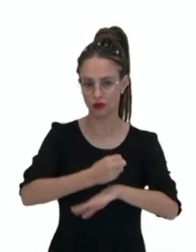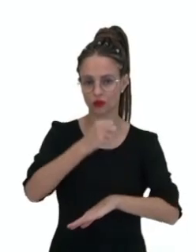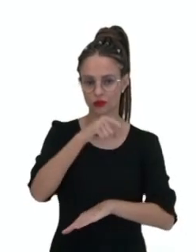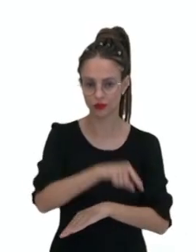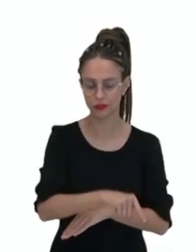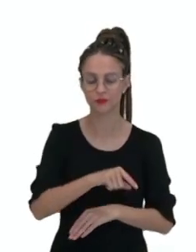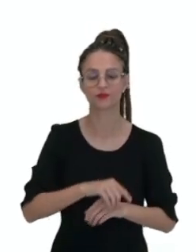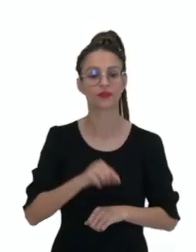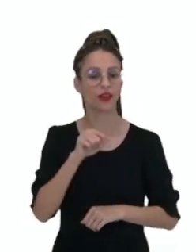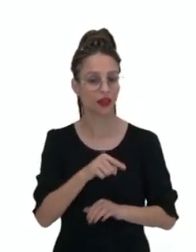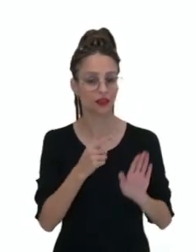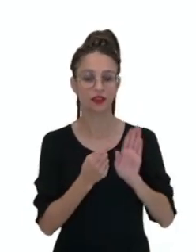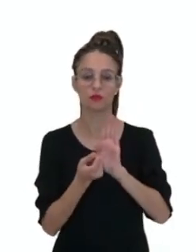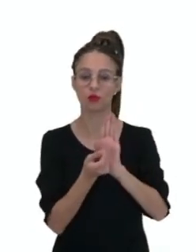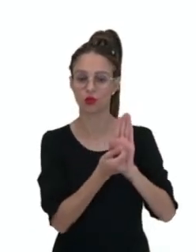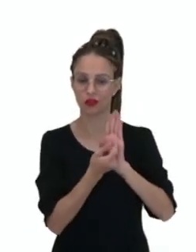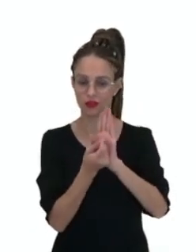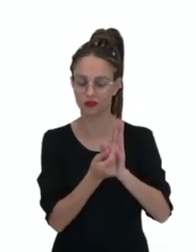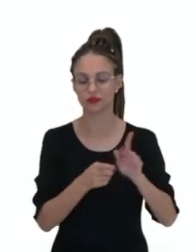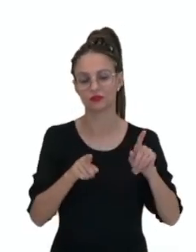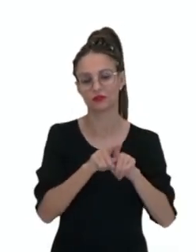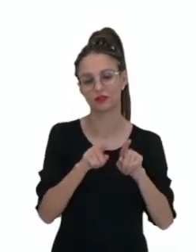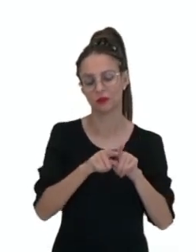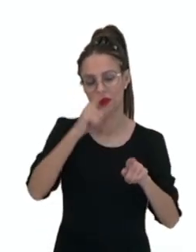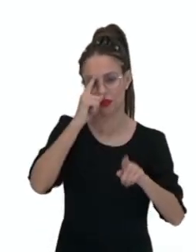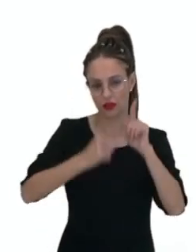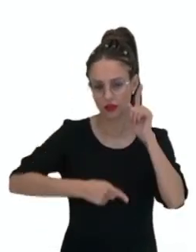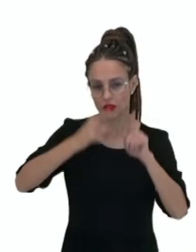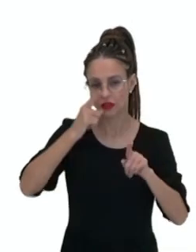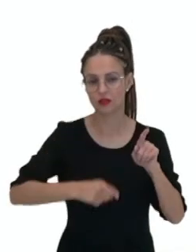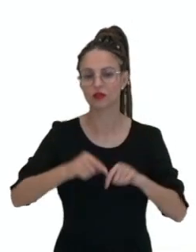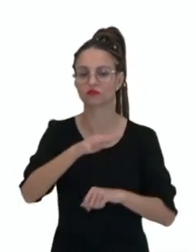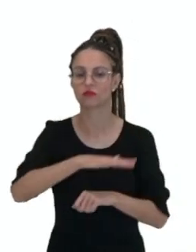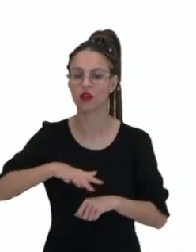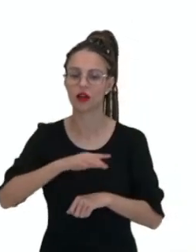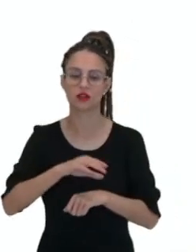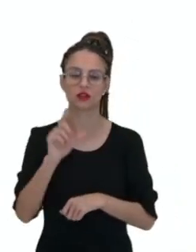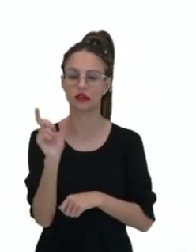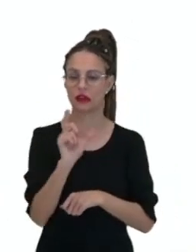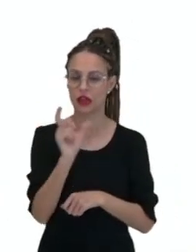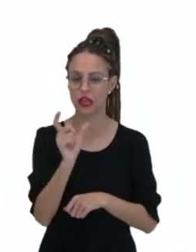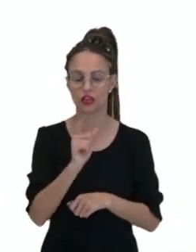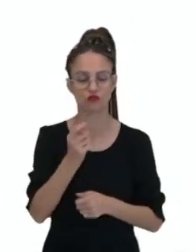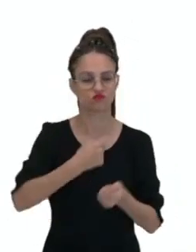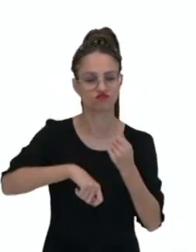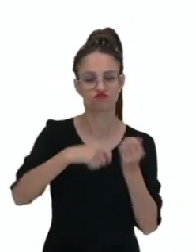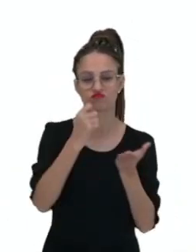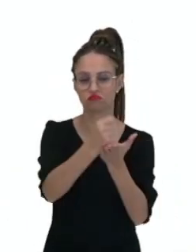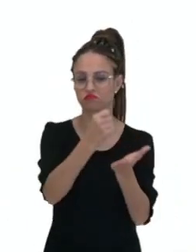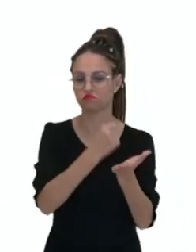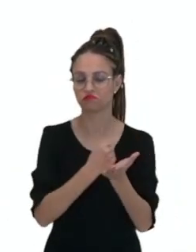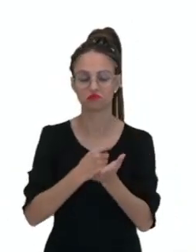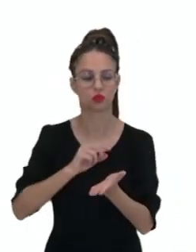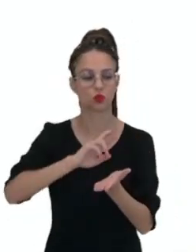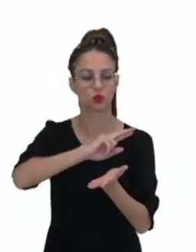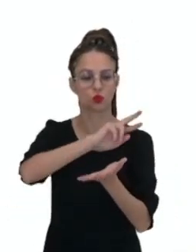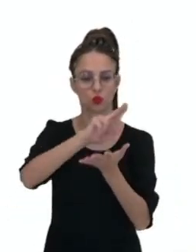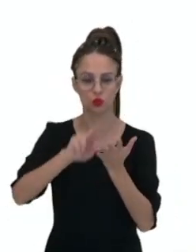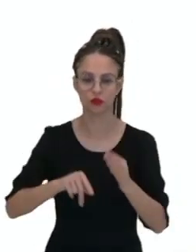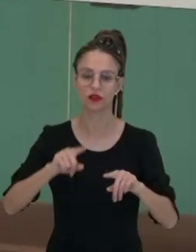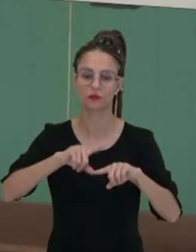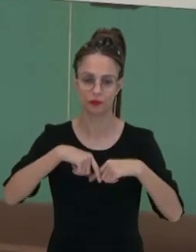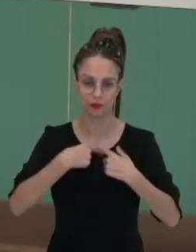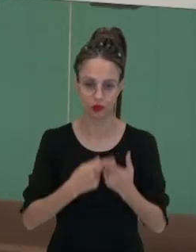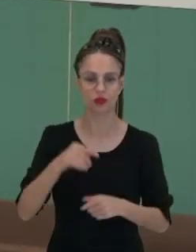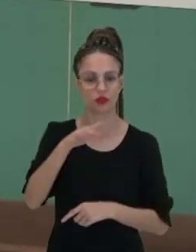Esta rica burguesia dominou também o mercado de crédito e outros contratos reais. Por conta do monopólio